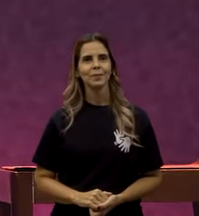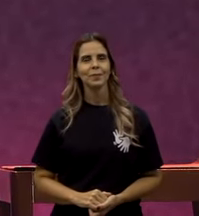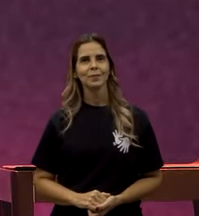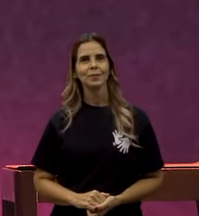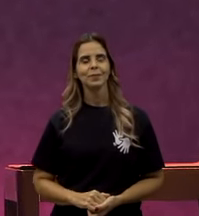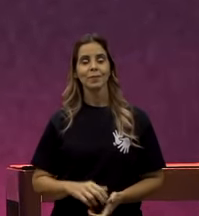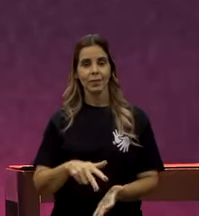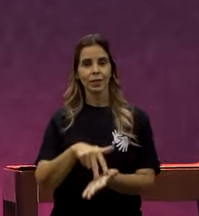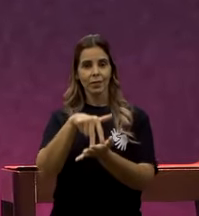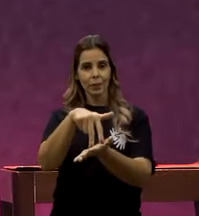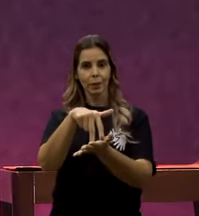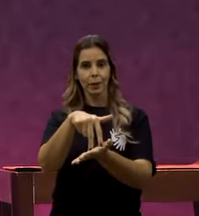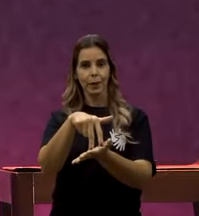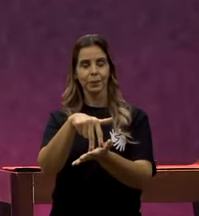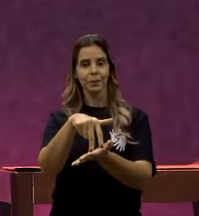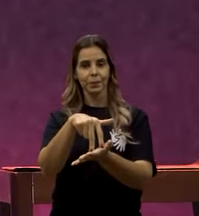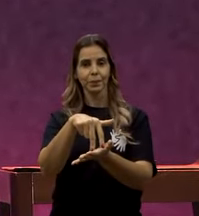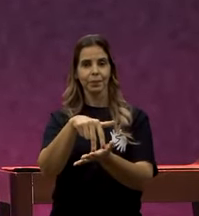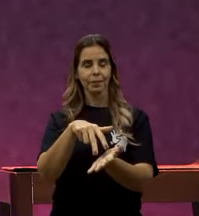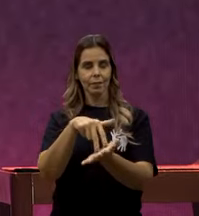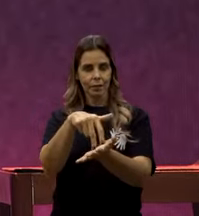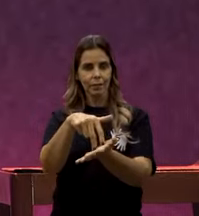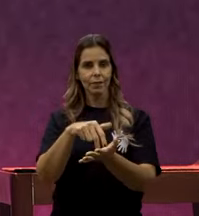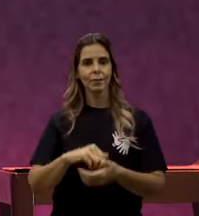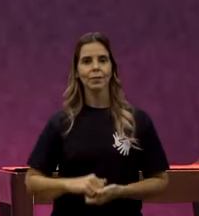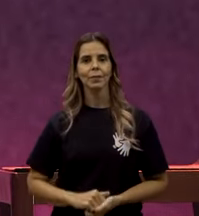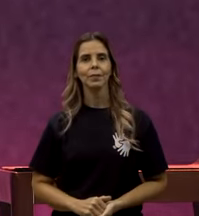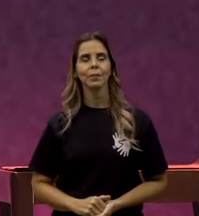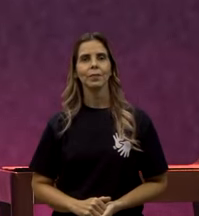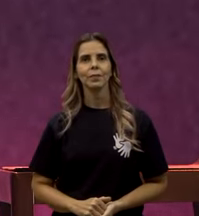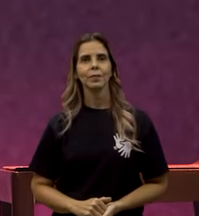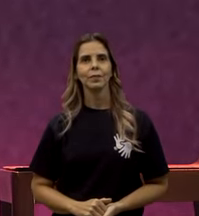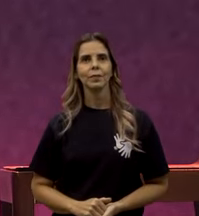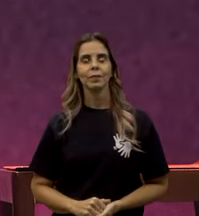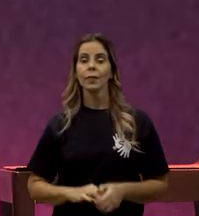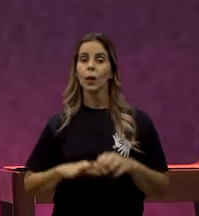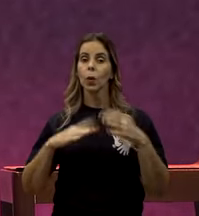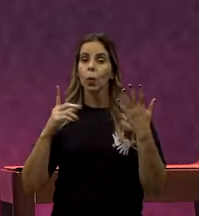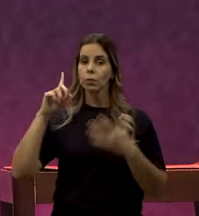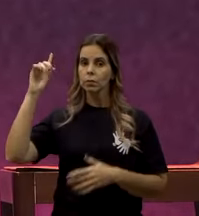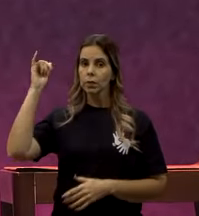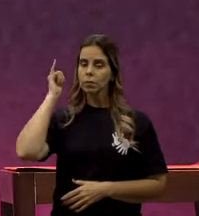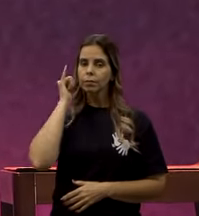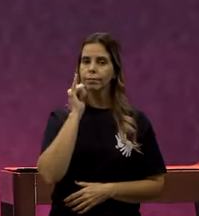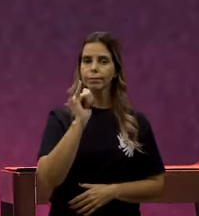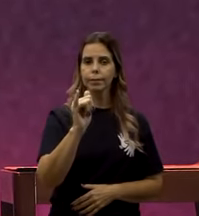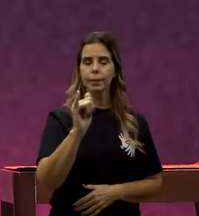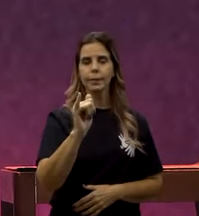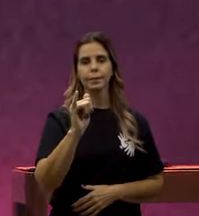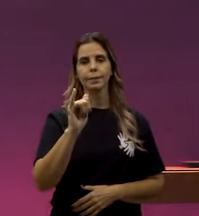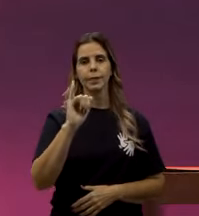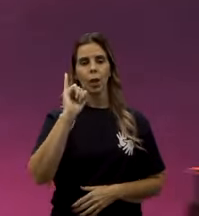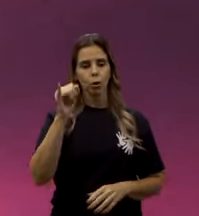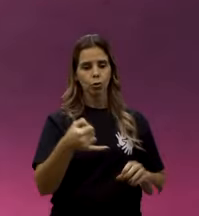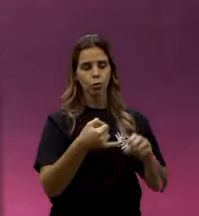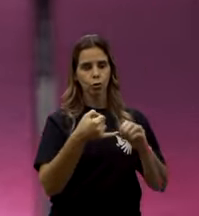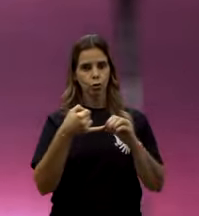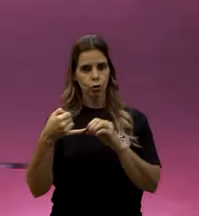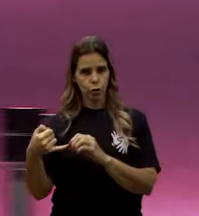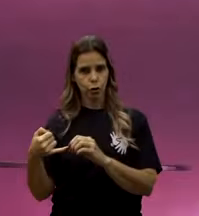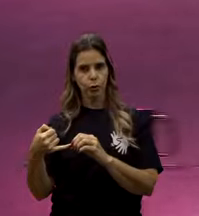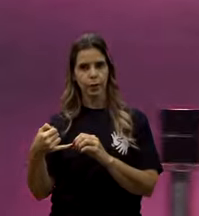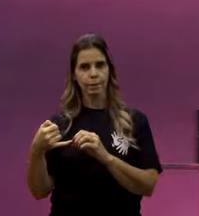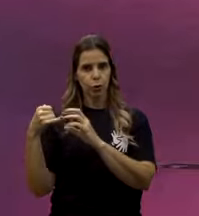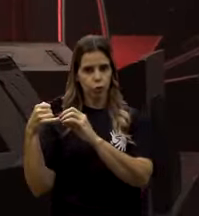fica em pé a que eu vou terminar Já segura ninguém se mexe quando Deus fala para Josué Escuta Quando Deus